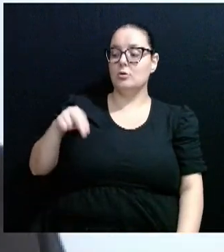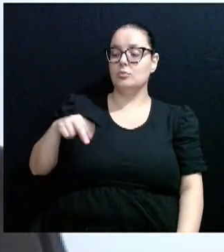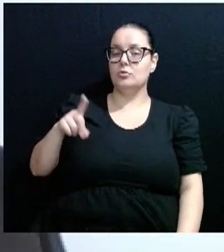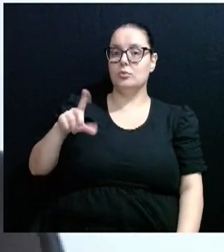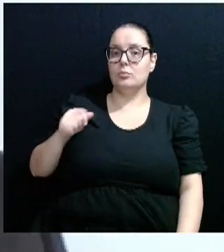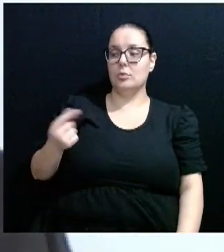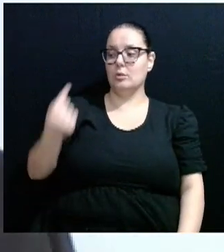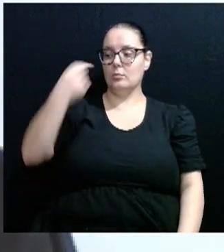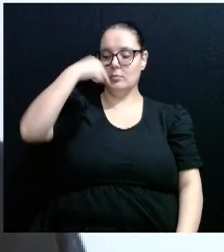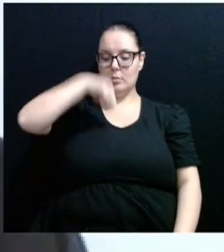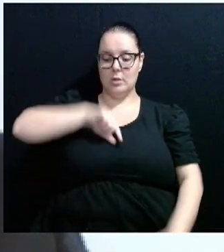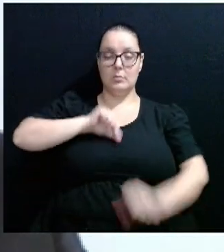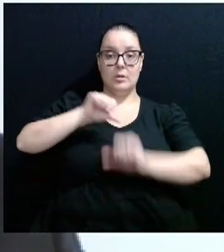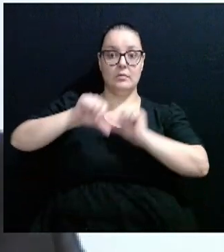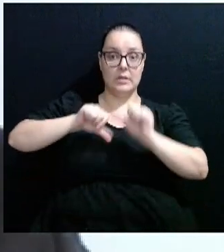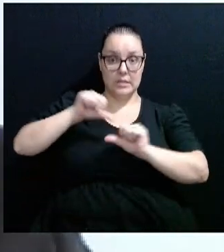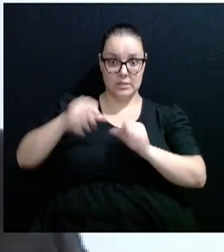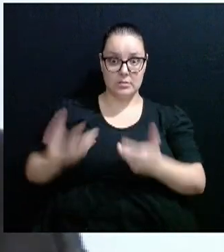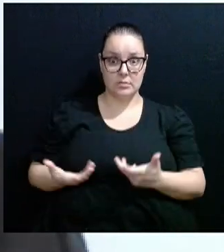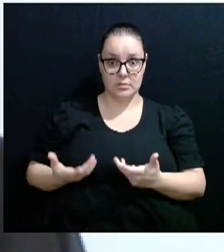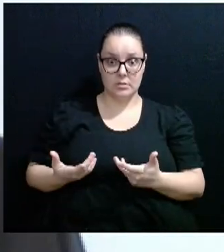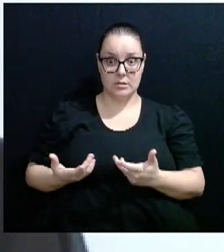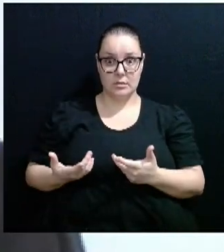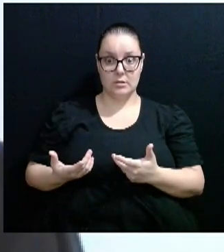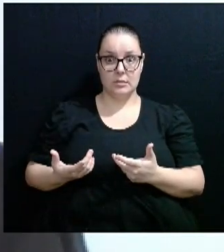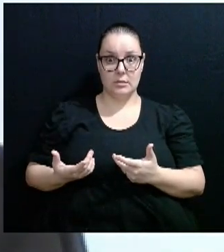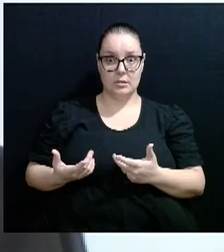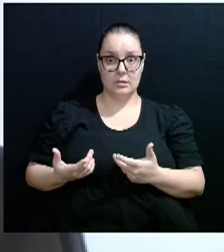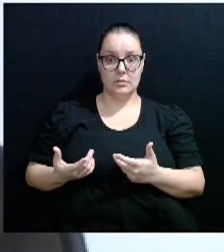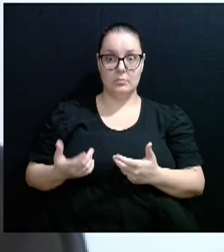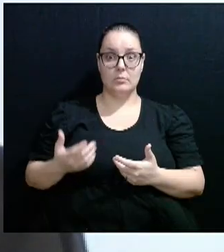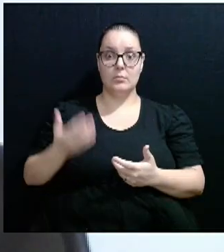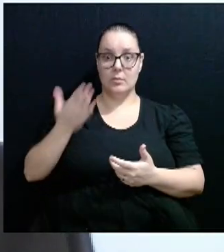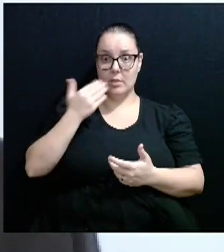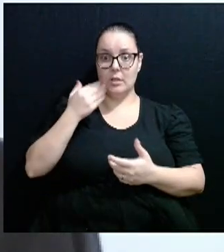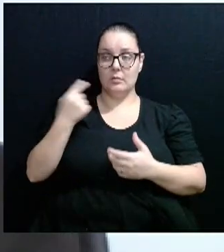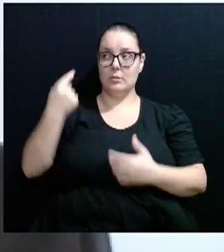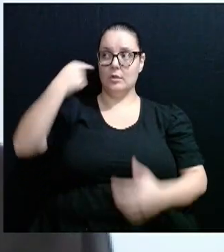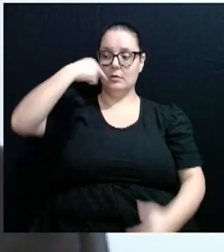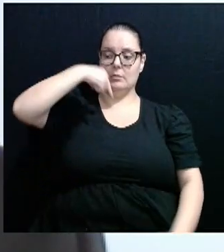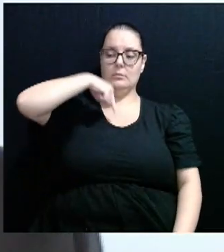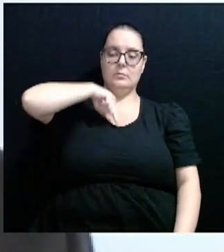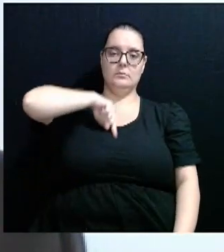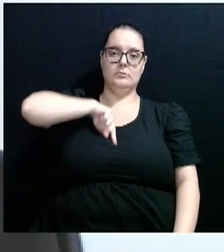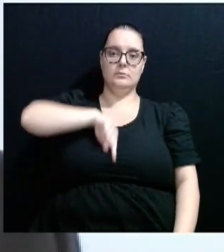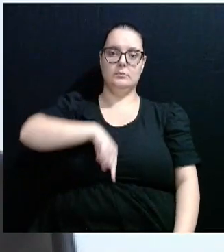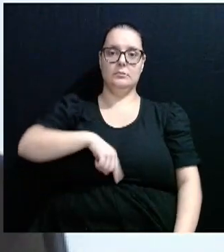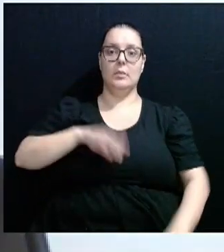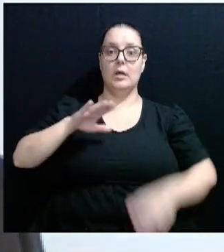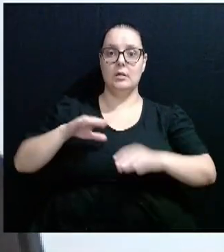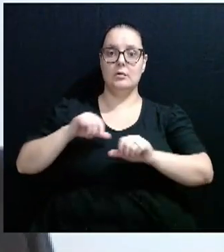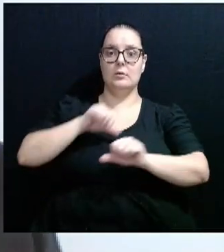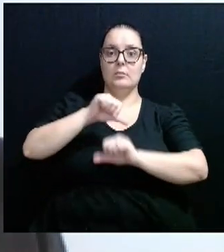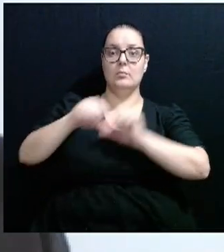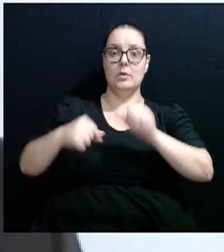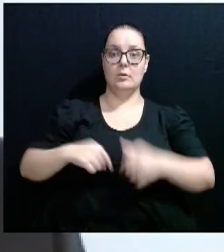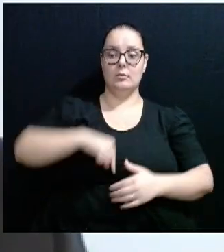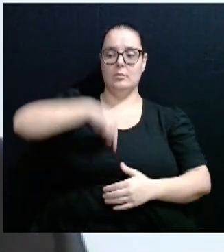sonda, por exemplo, para fazer a alimentação daquela pessoa, às vezes numa troca de sonda, você pode